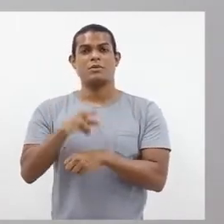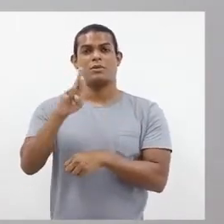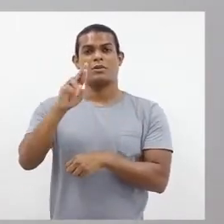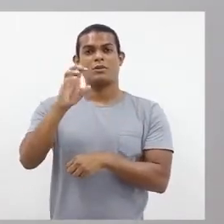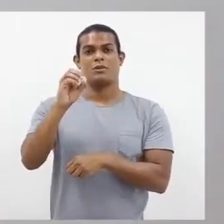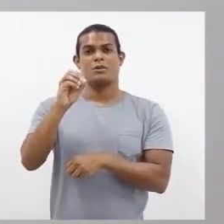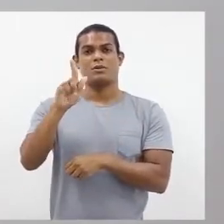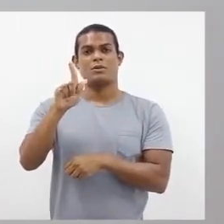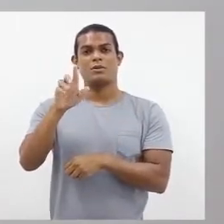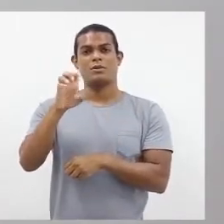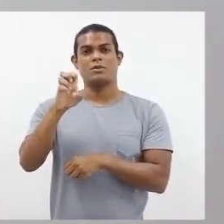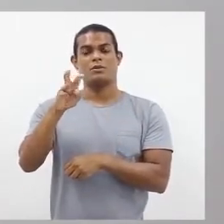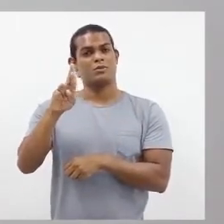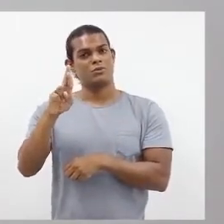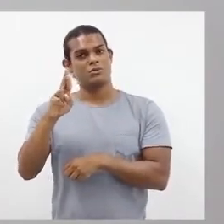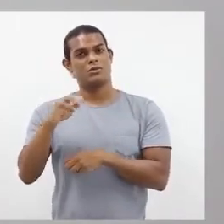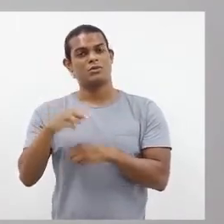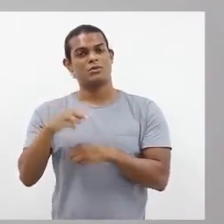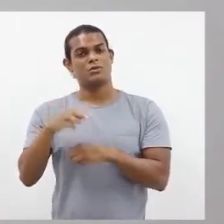Roger Marinho.